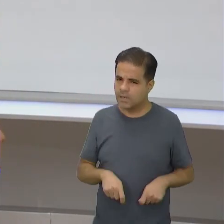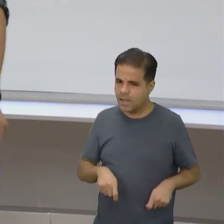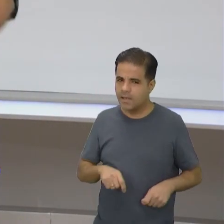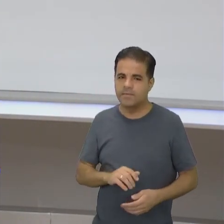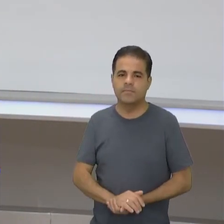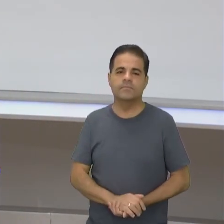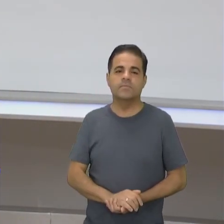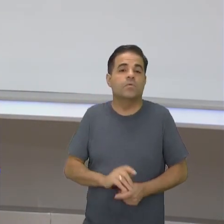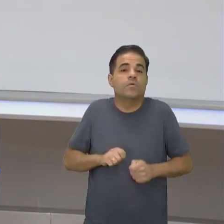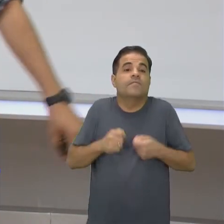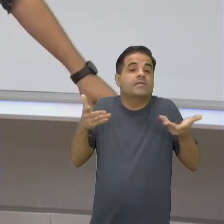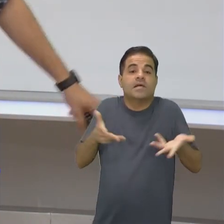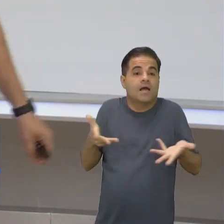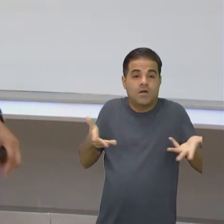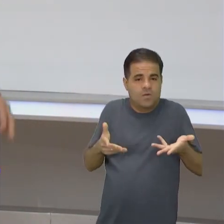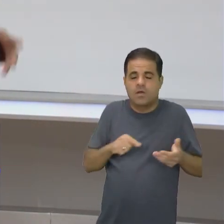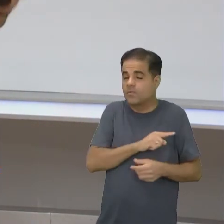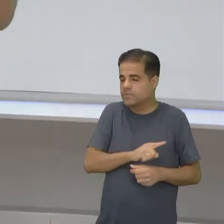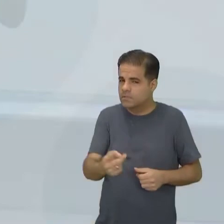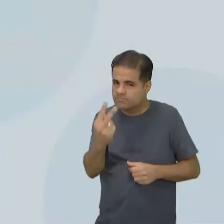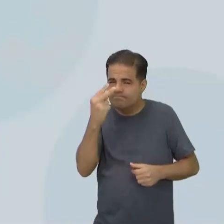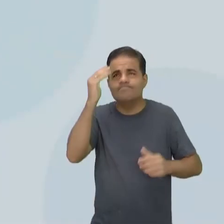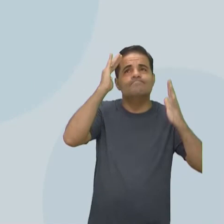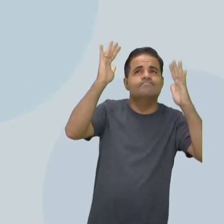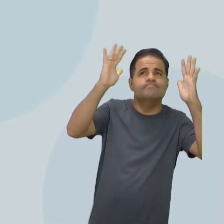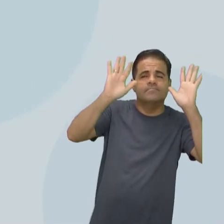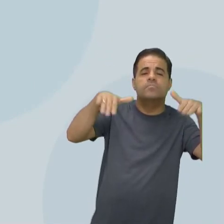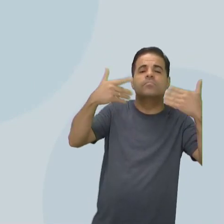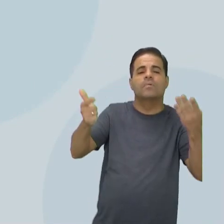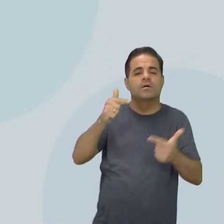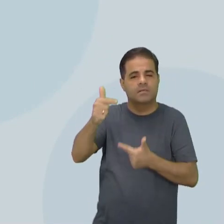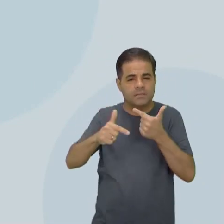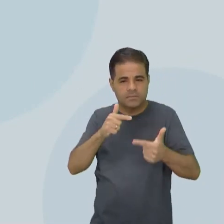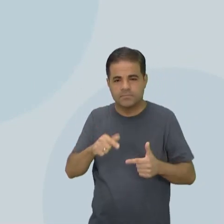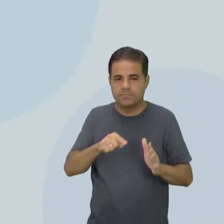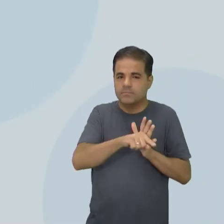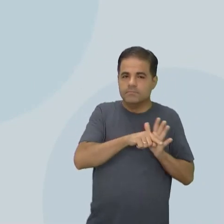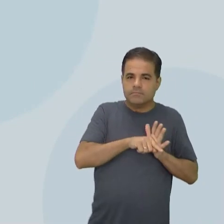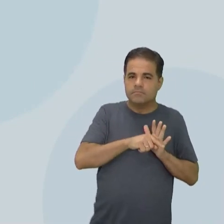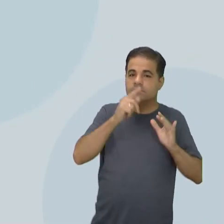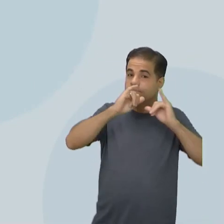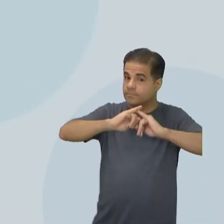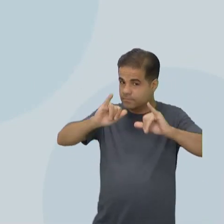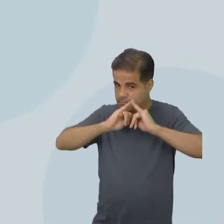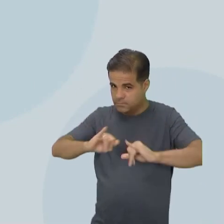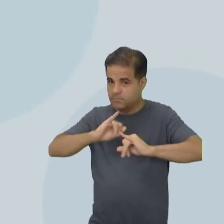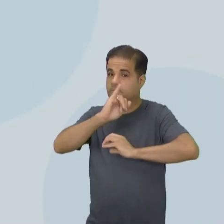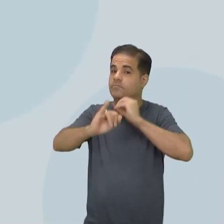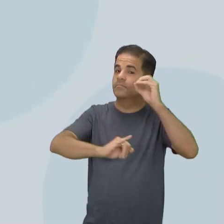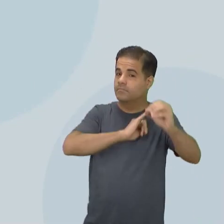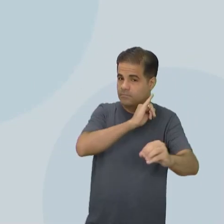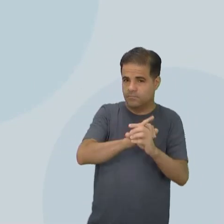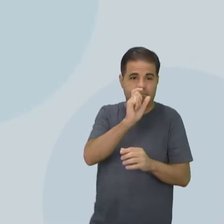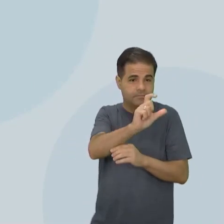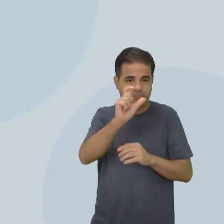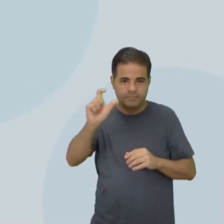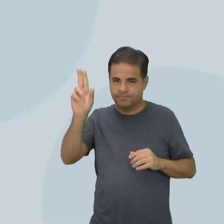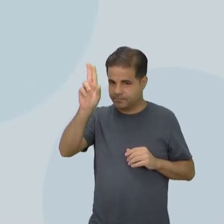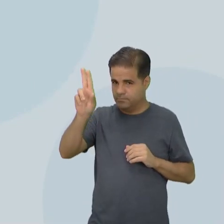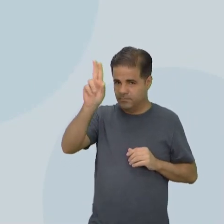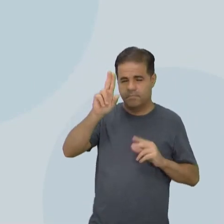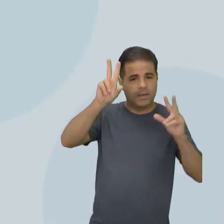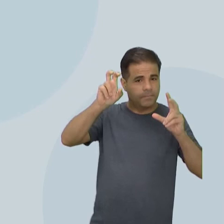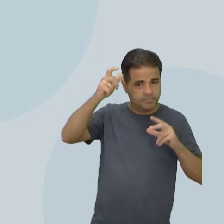Certo? O que fazer agora? Você que está aí pensando, qual é a tarefa? Pesquise nos noticiários internacionais termos que sempre